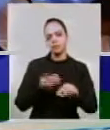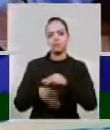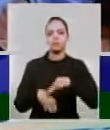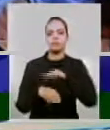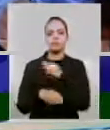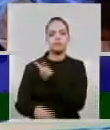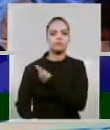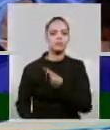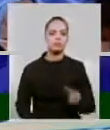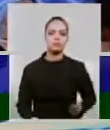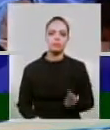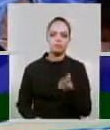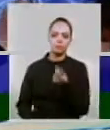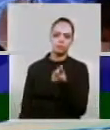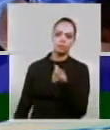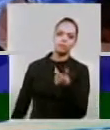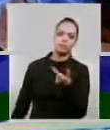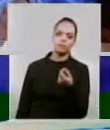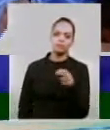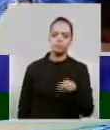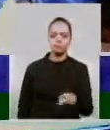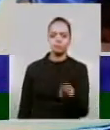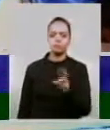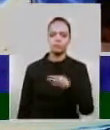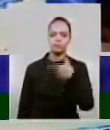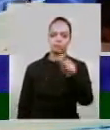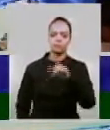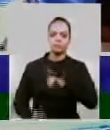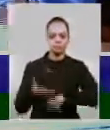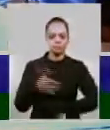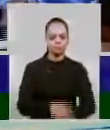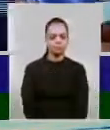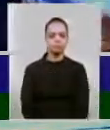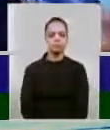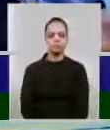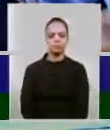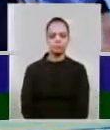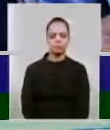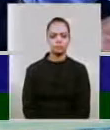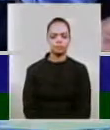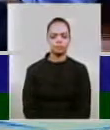de Governo, no valor de R$ 20.000 e da outras providências.